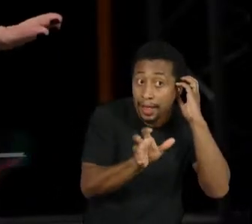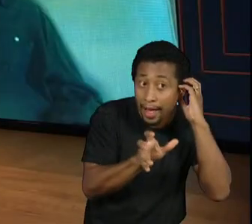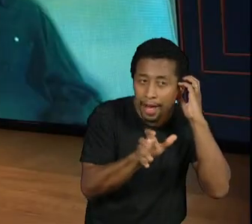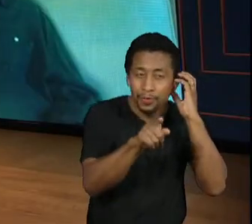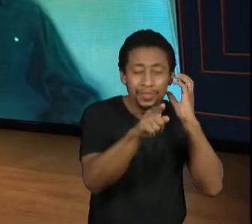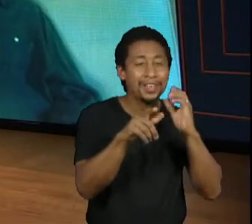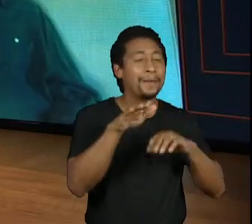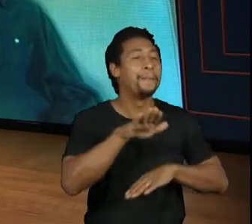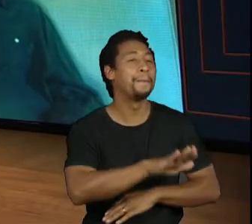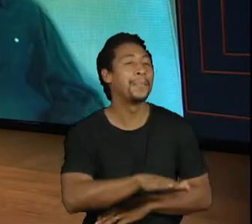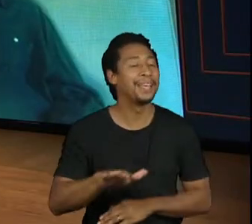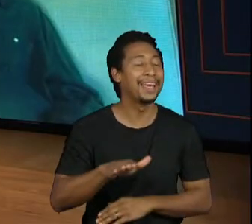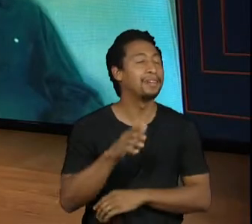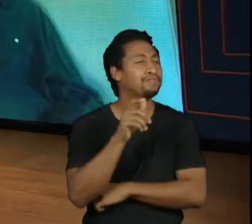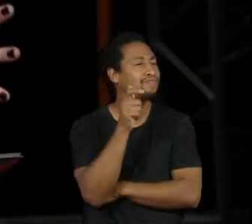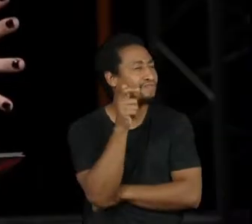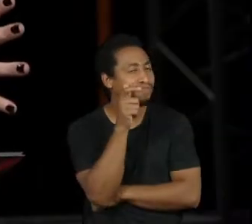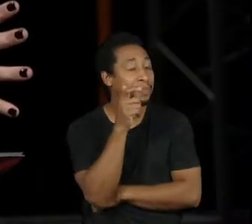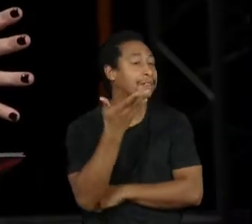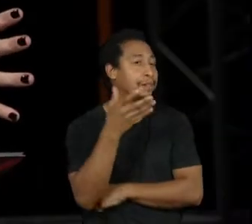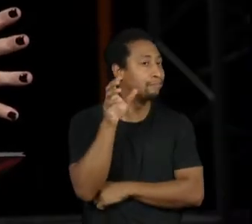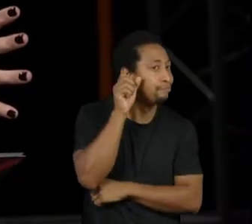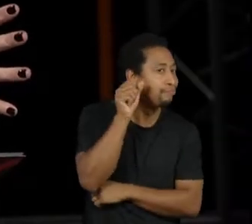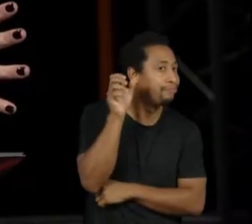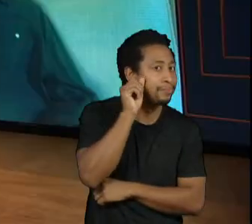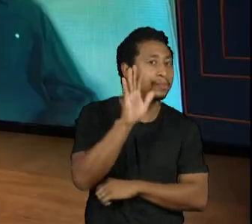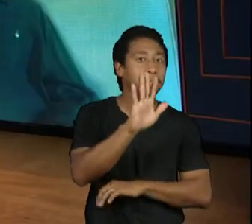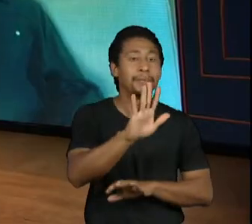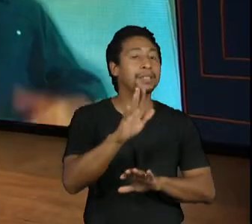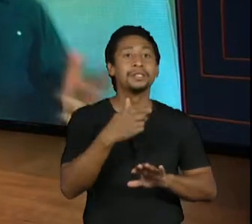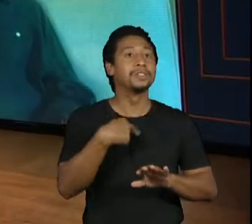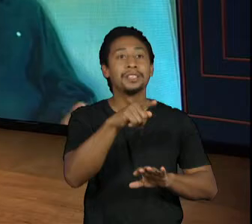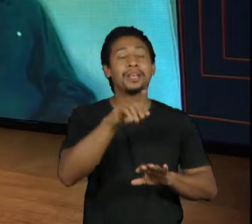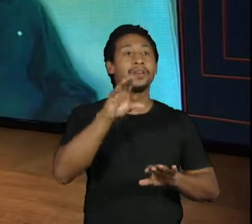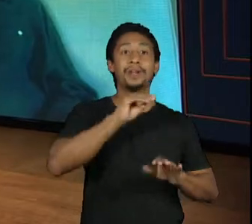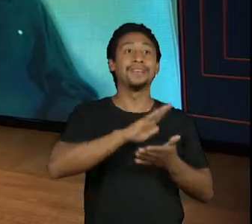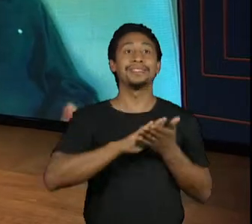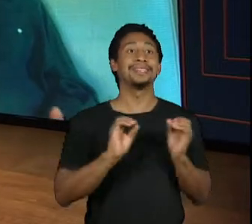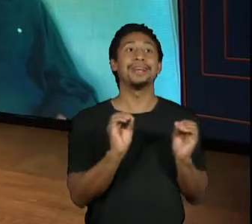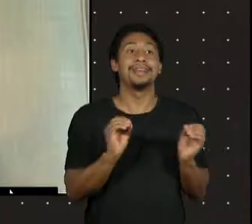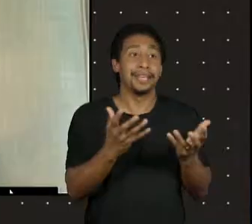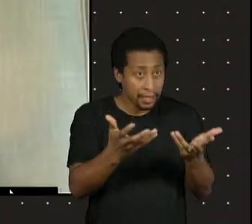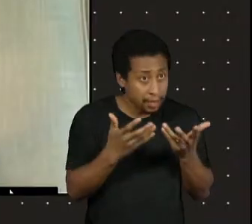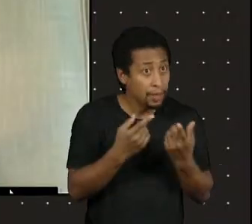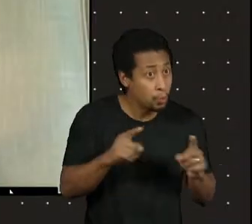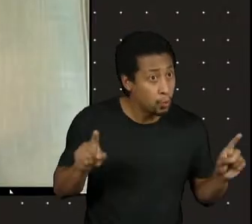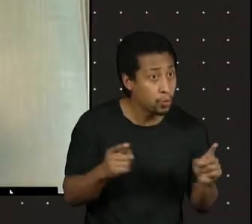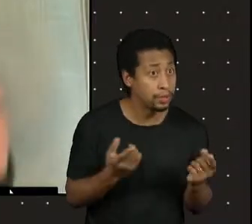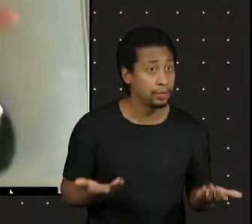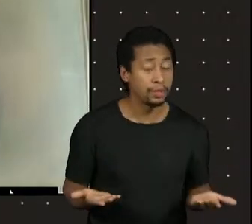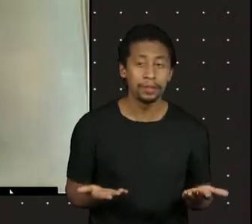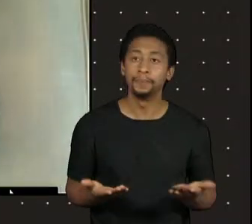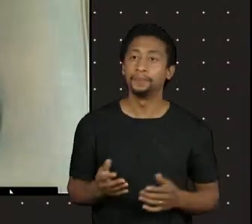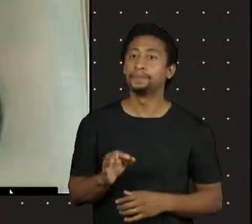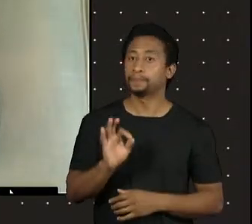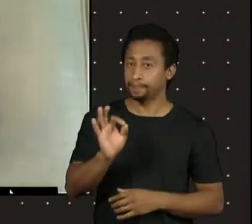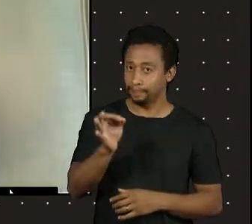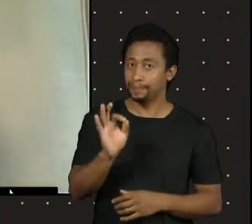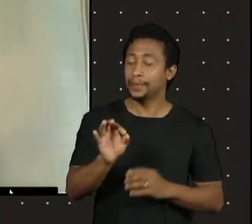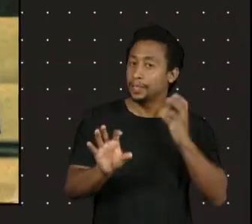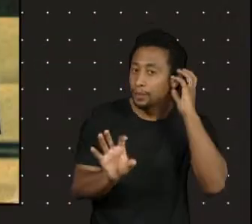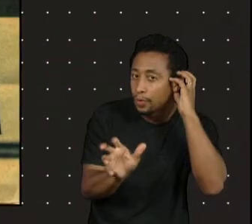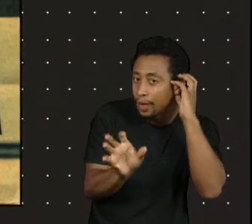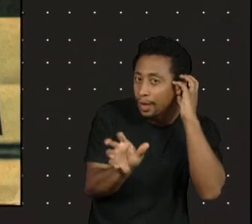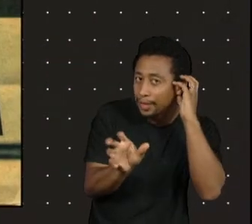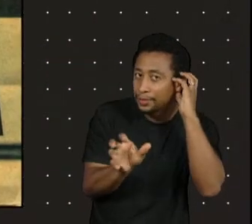sonho, como falou, né, de ser músico, mas você não verbalizava. Eu ouvia o Anísio Silva